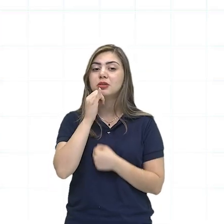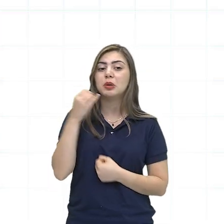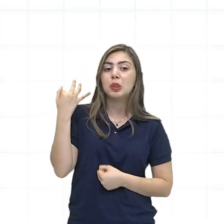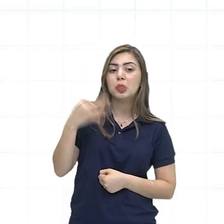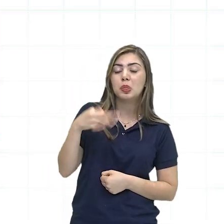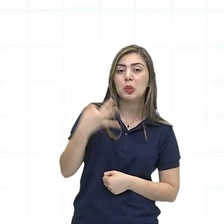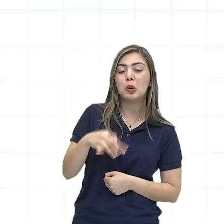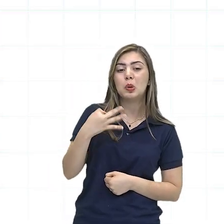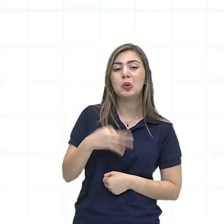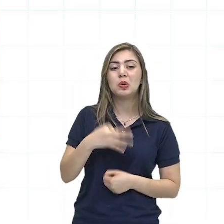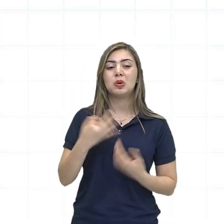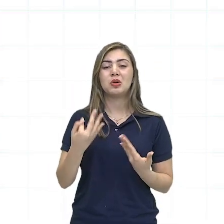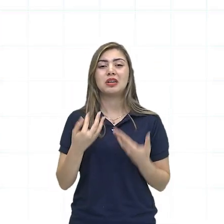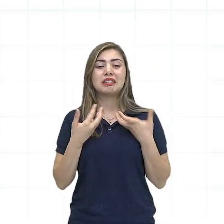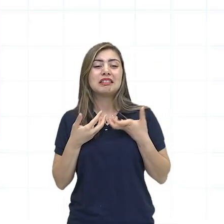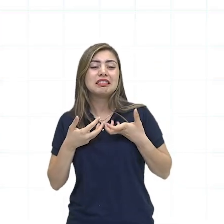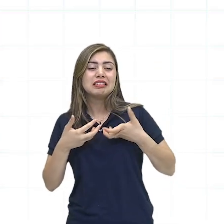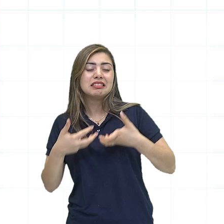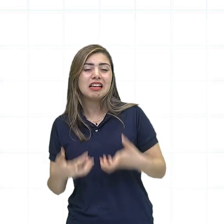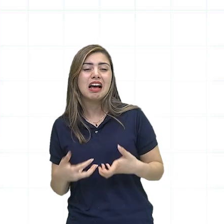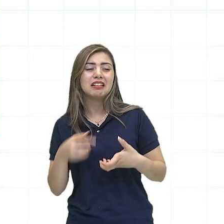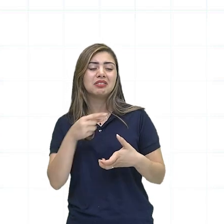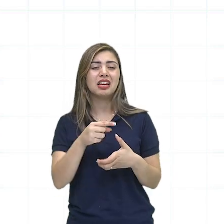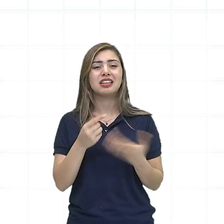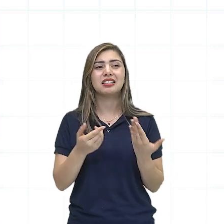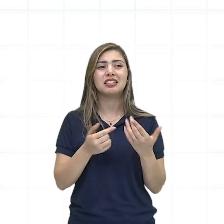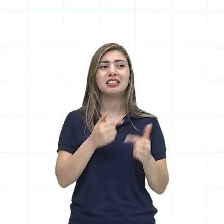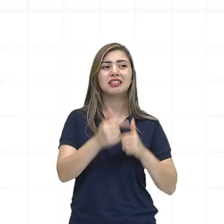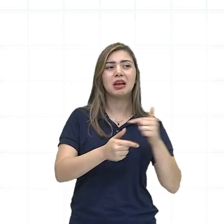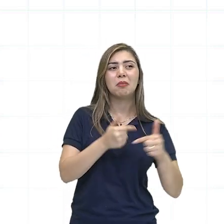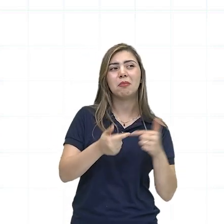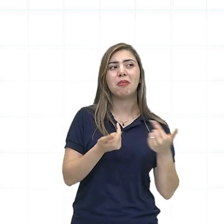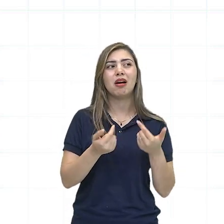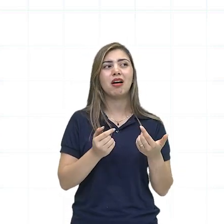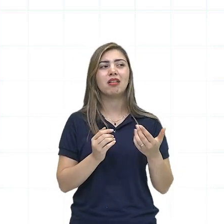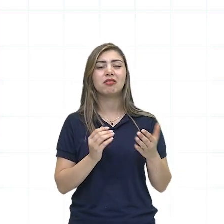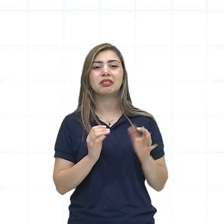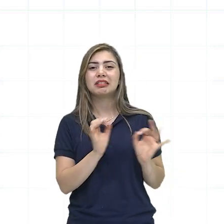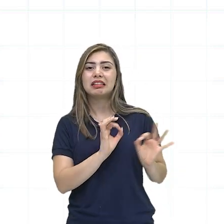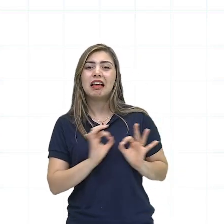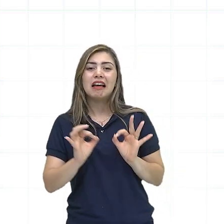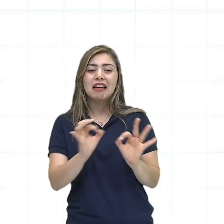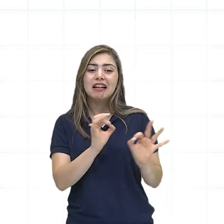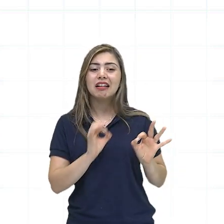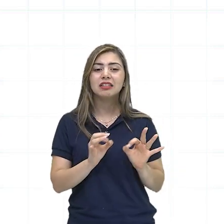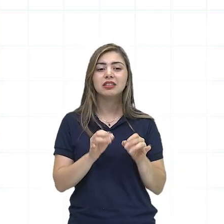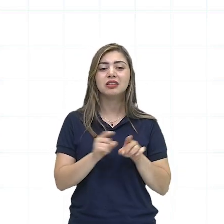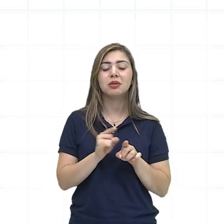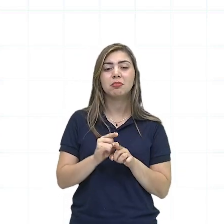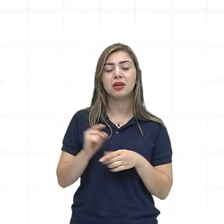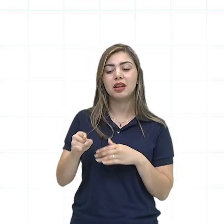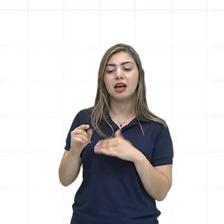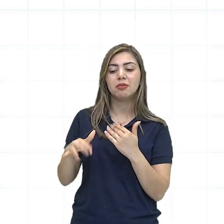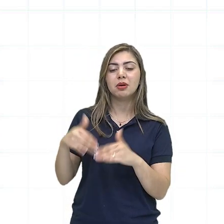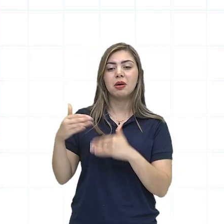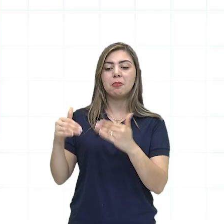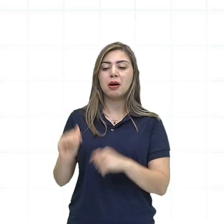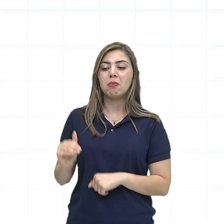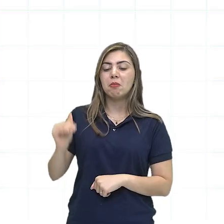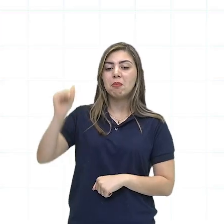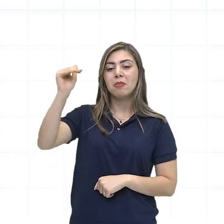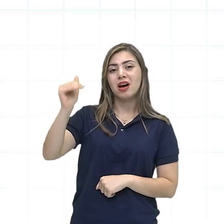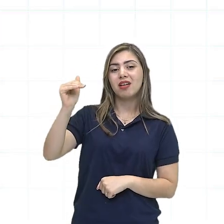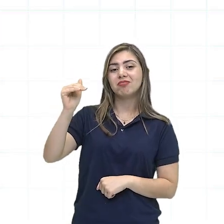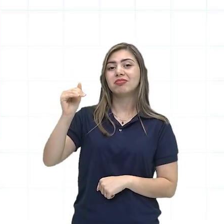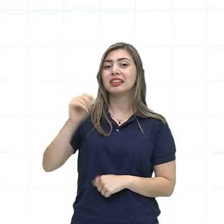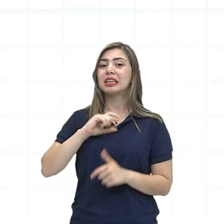atividades, influencia também no crescimento e desenvolvimento, ok? Então, tudo isso é ocasionado por conta